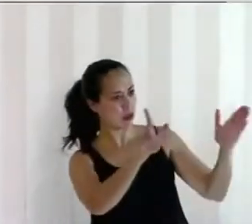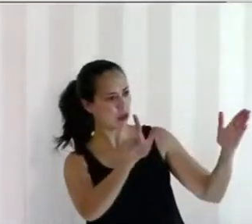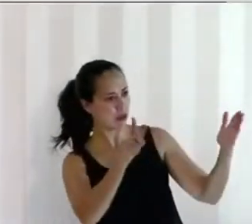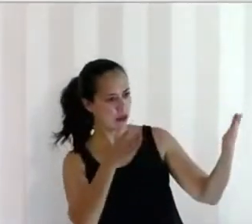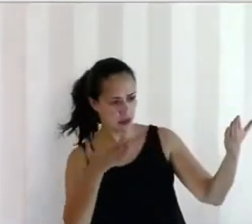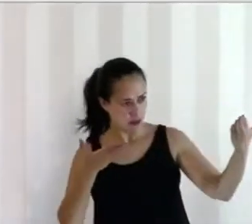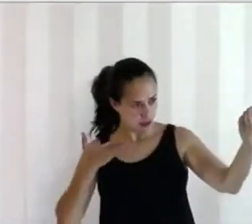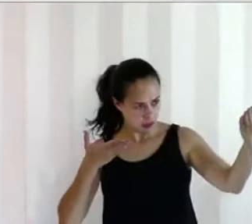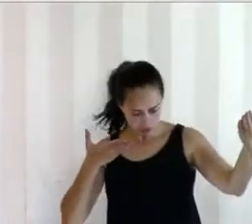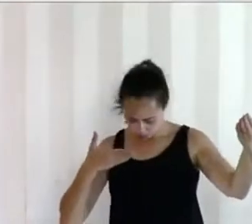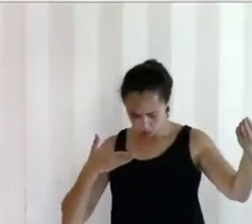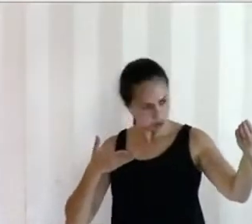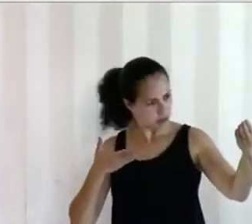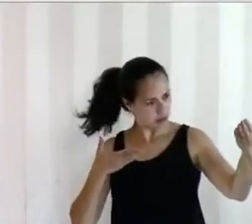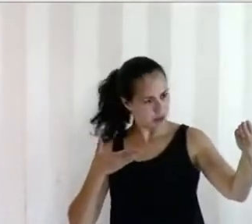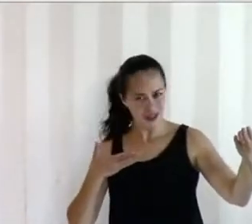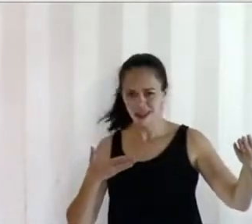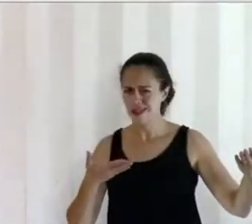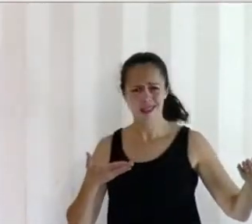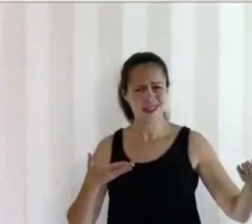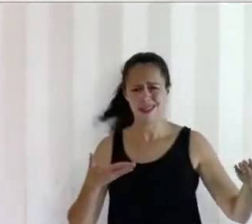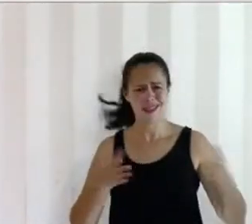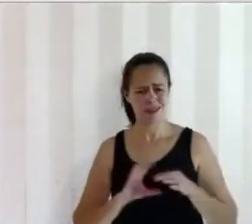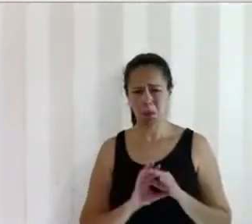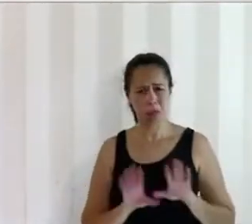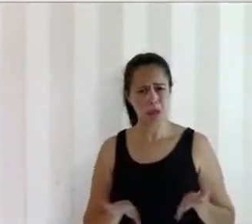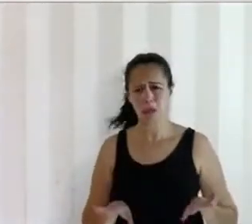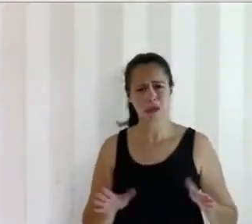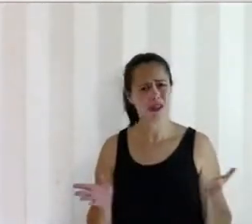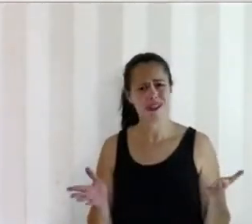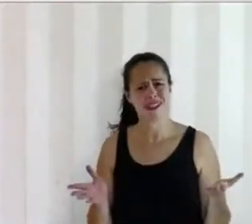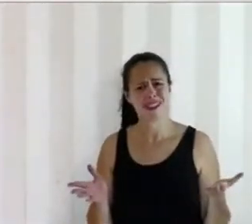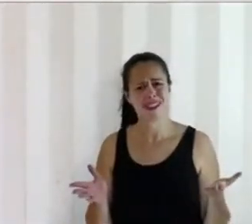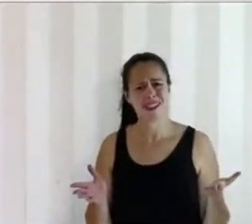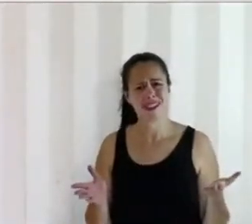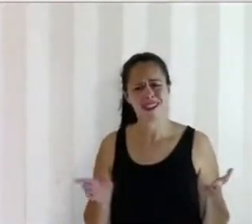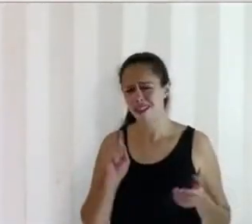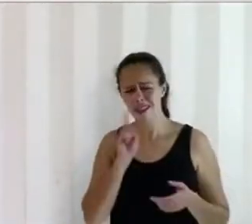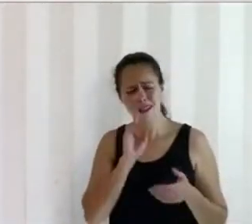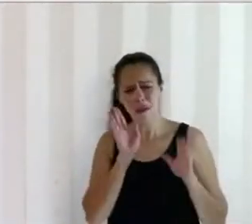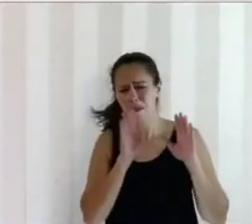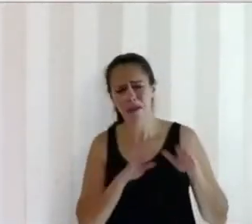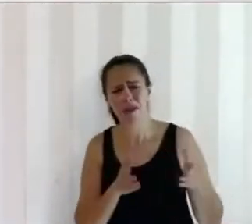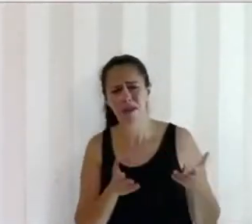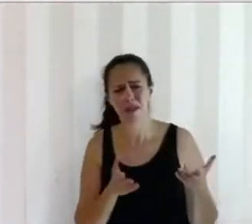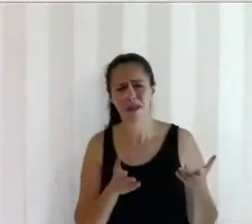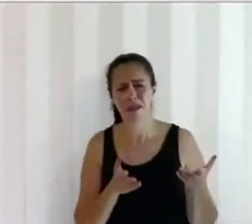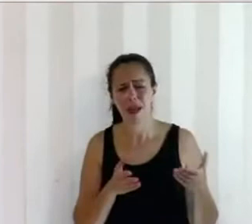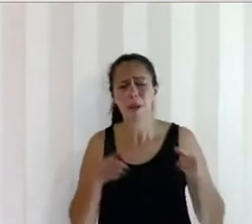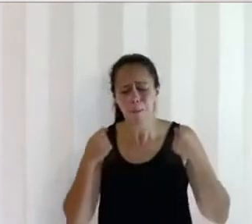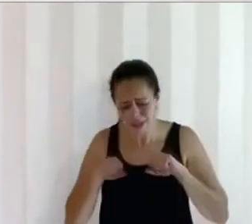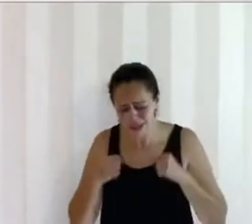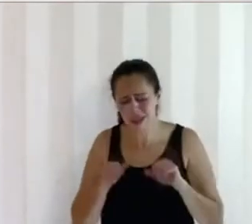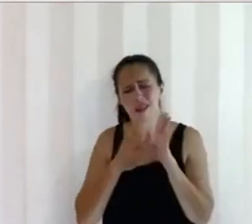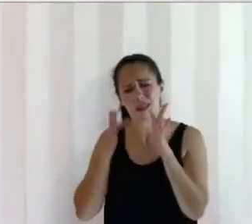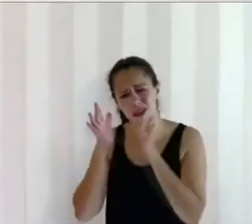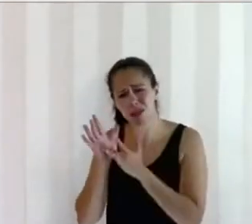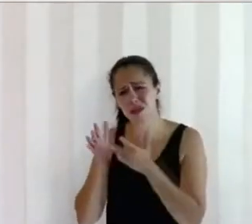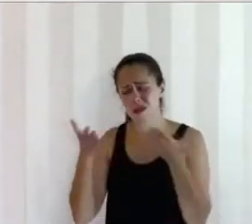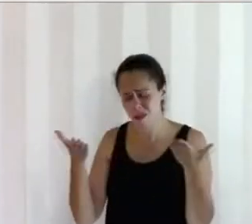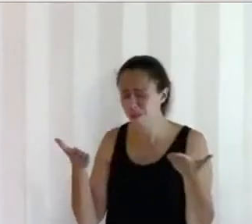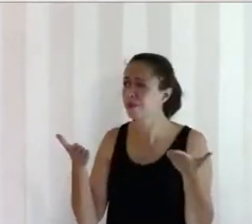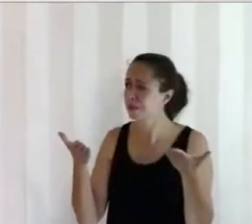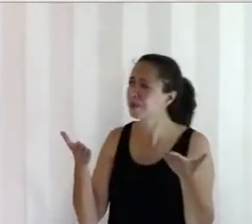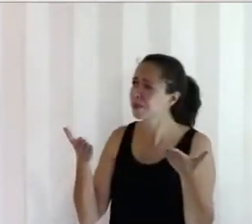consigo obedecer a lei integralmente, então eu não obedeço nada. Não. Os nossos